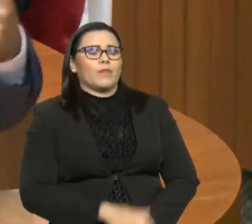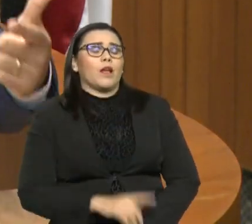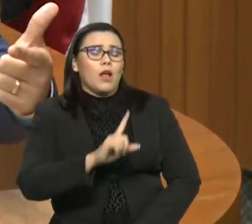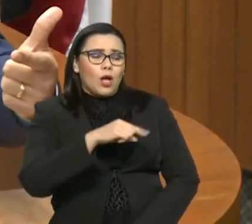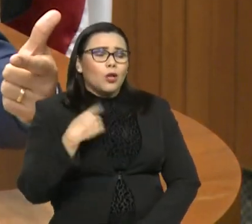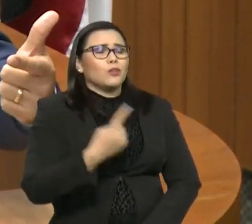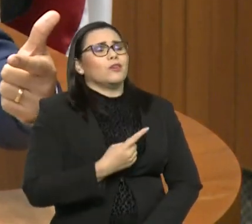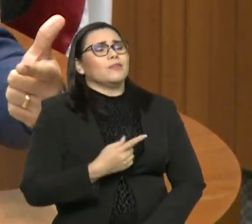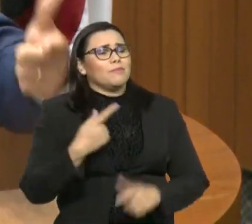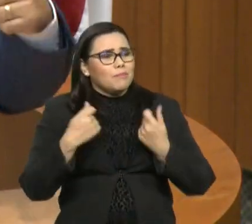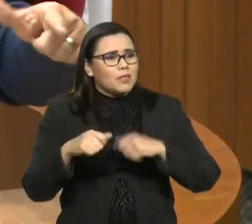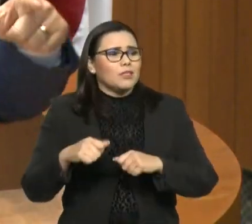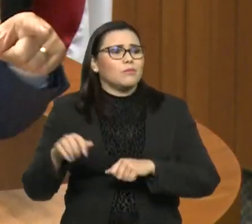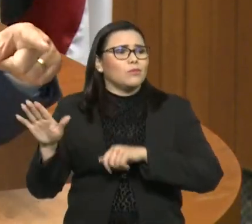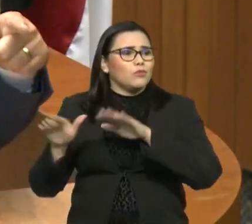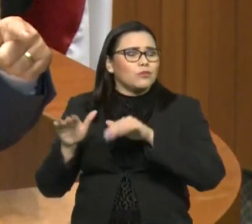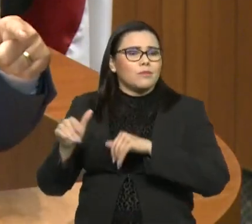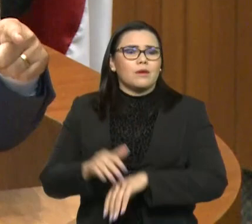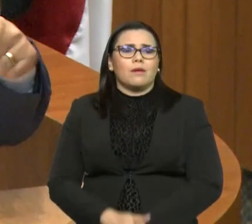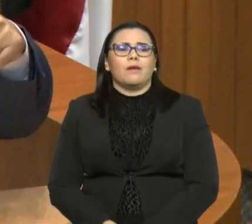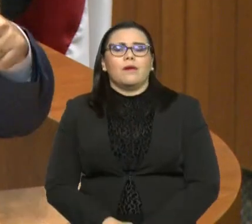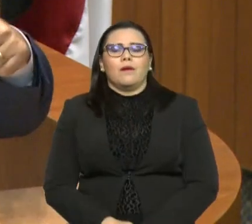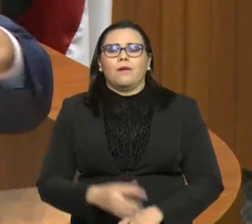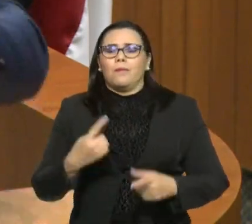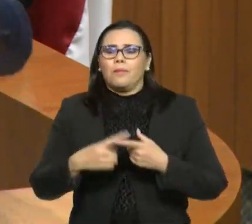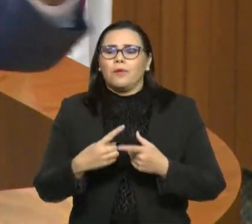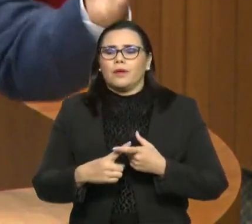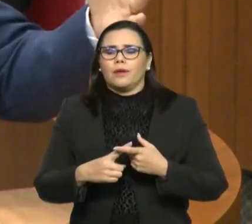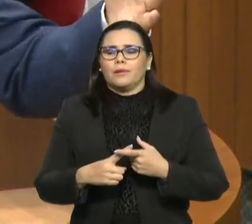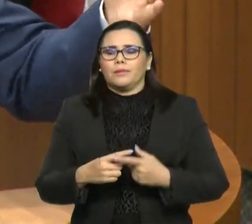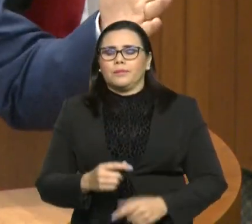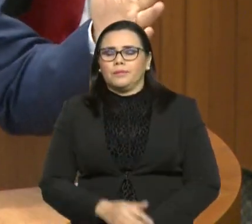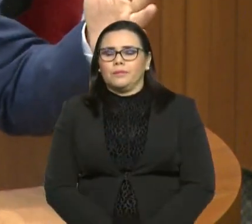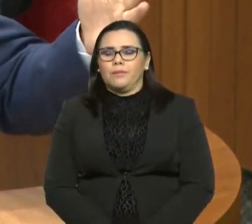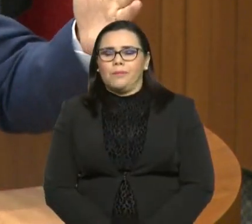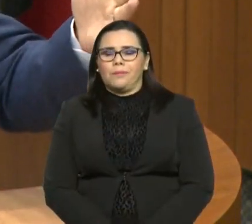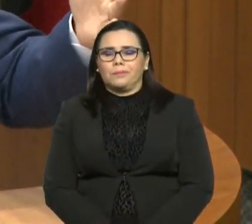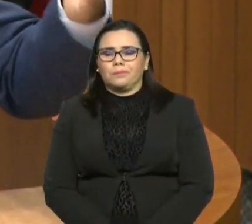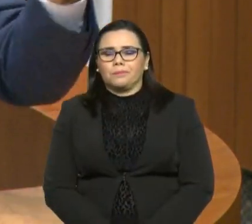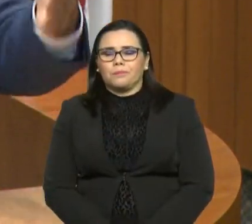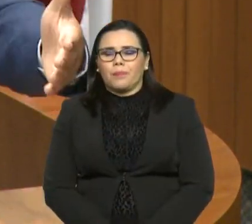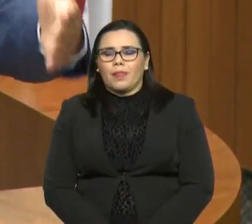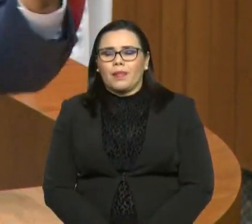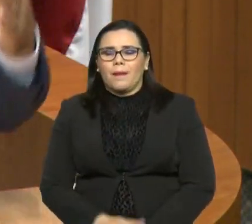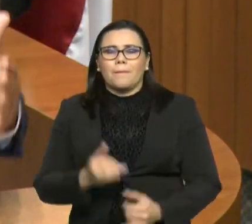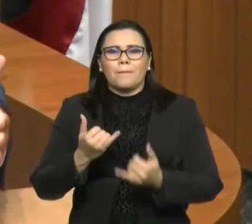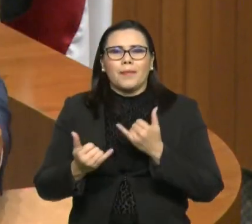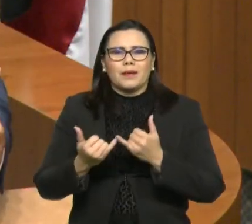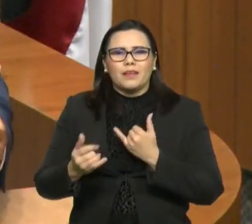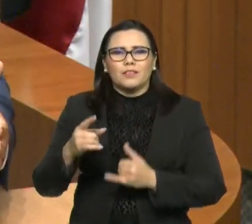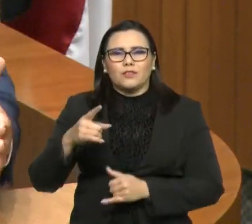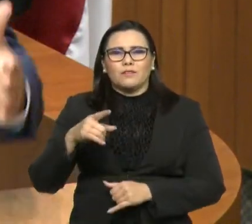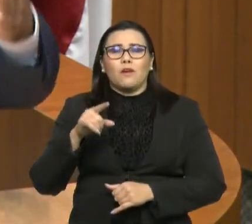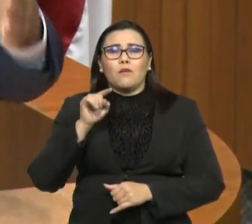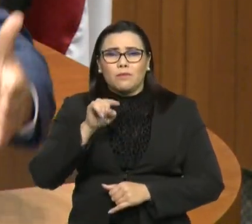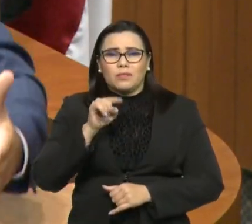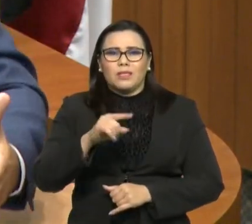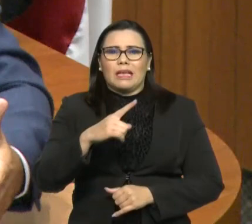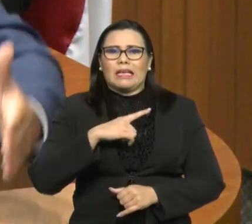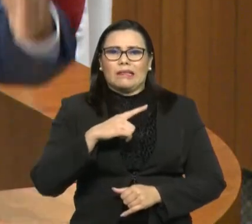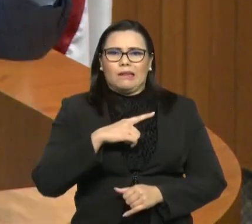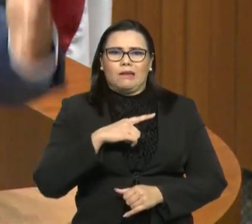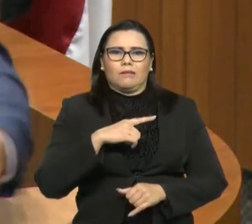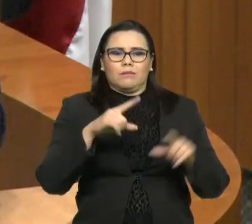no atravessador, que é no frigorífico, uma espécie de um monopólio. Hoje, você que produz, o